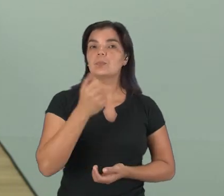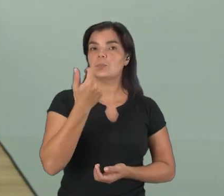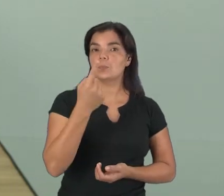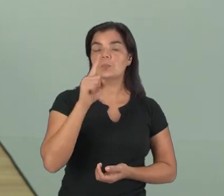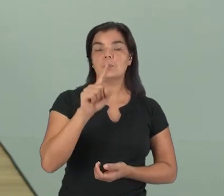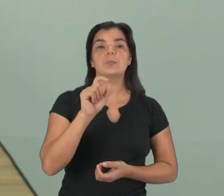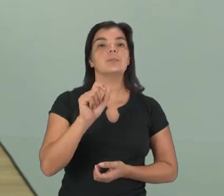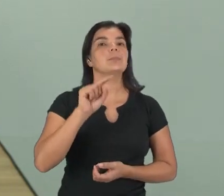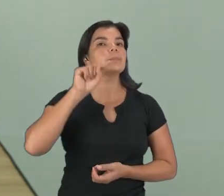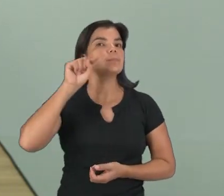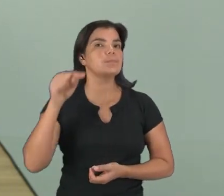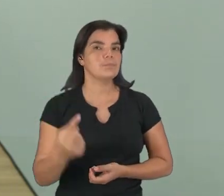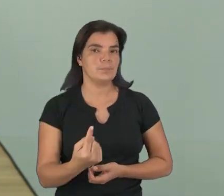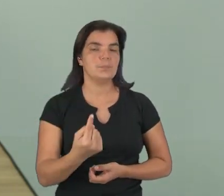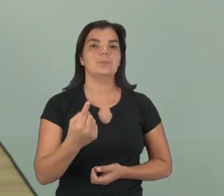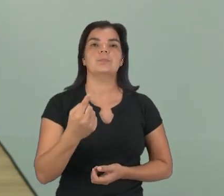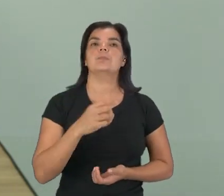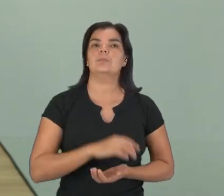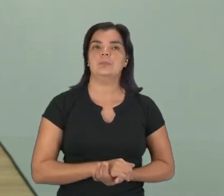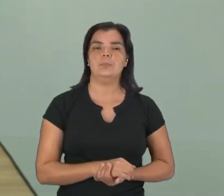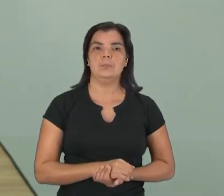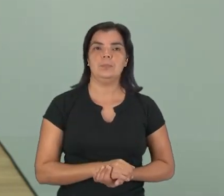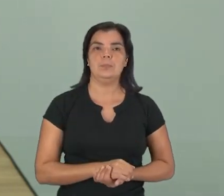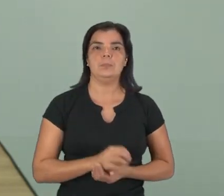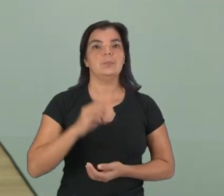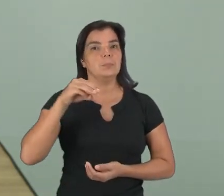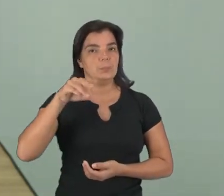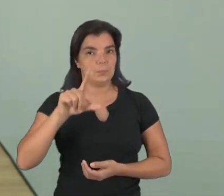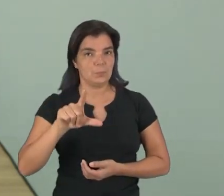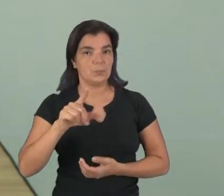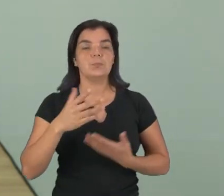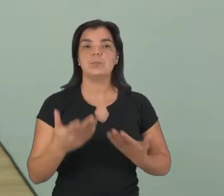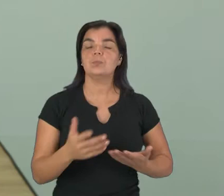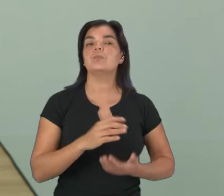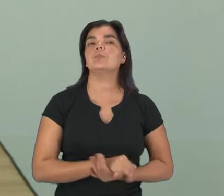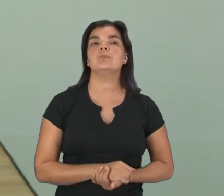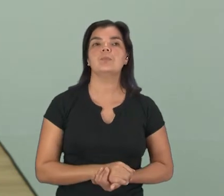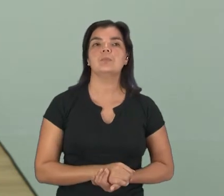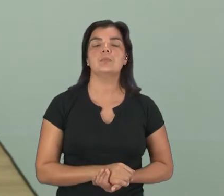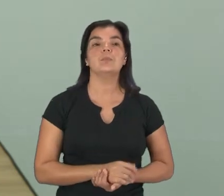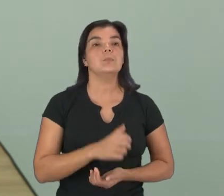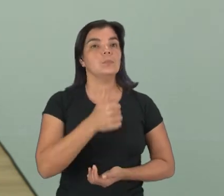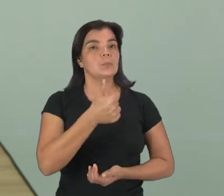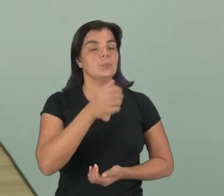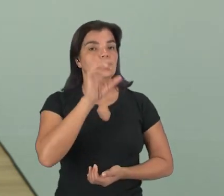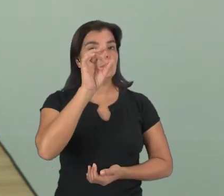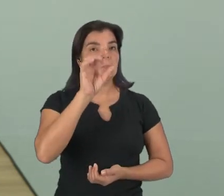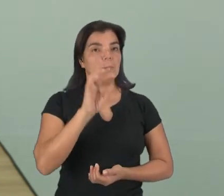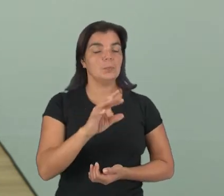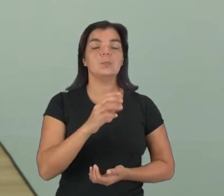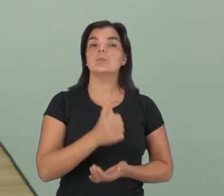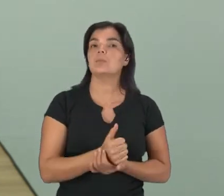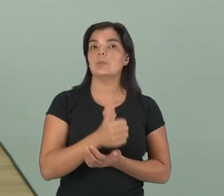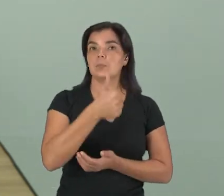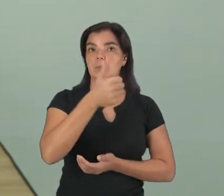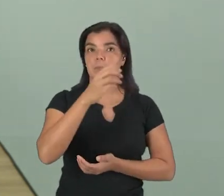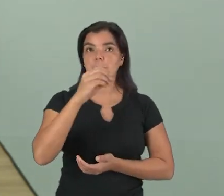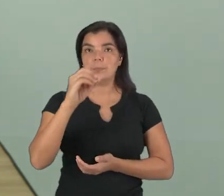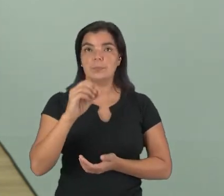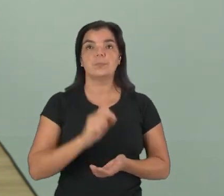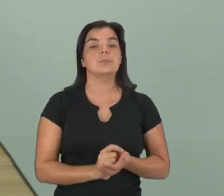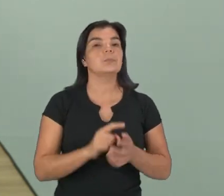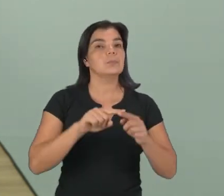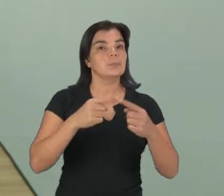ele equivale a 1000 ml, não é isso? E não a 100. Cada copo tinha 100 ml,